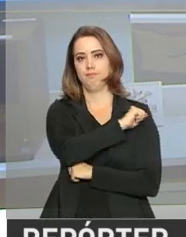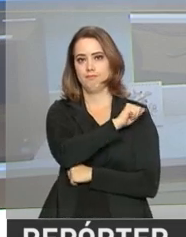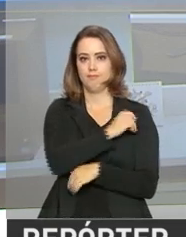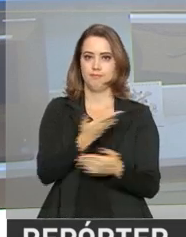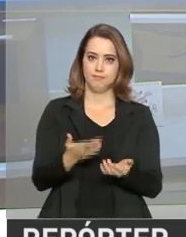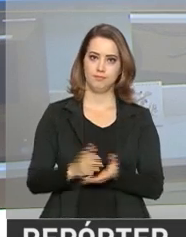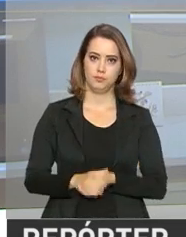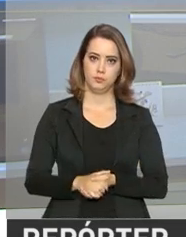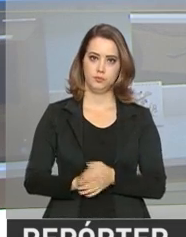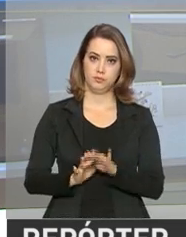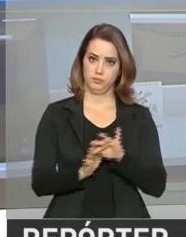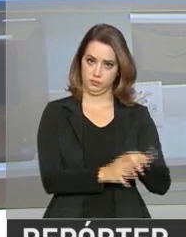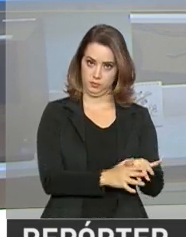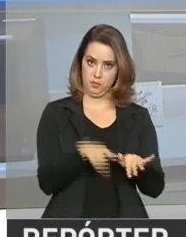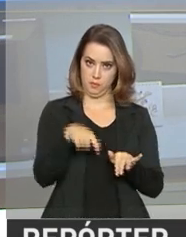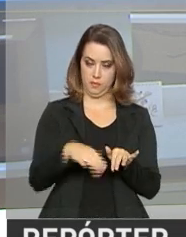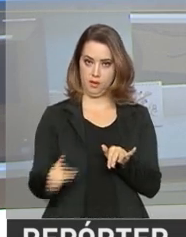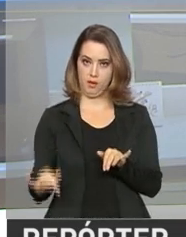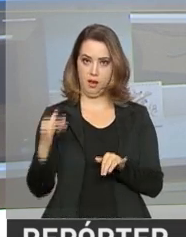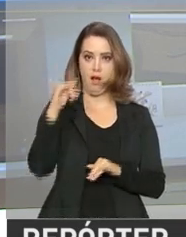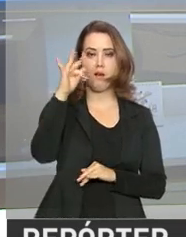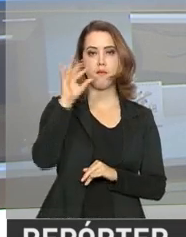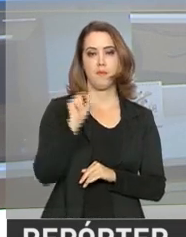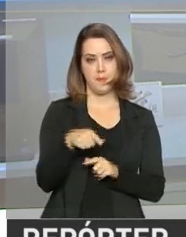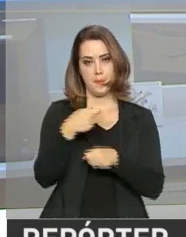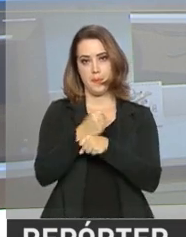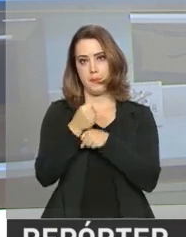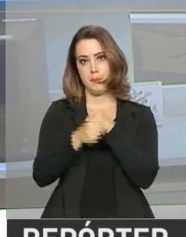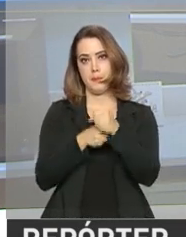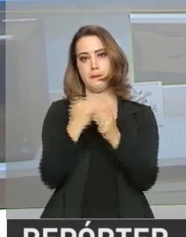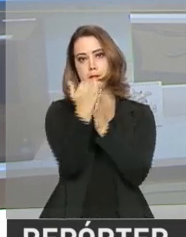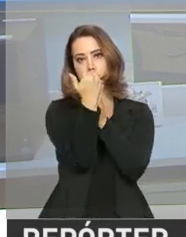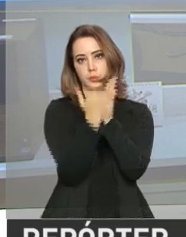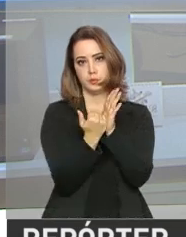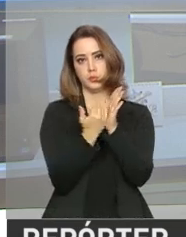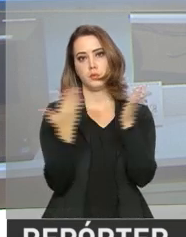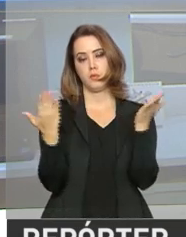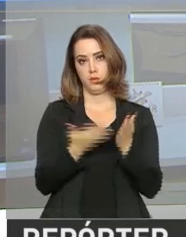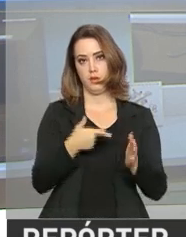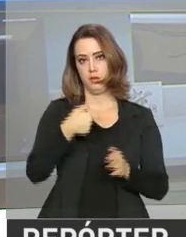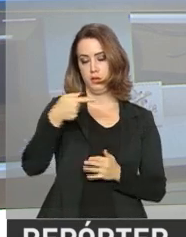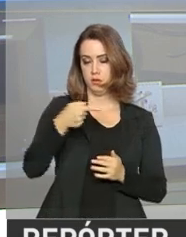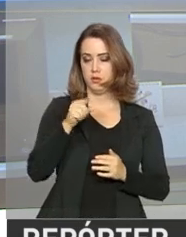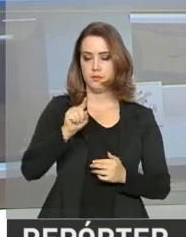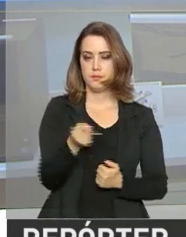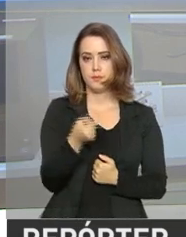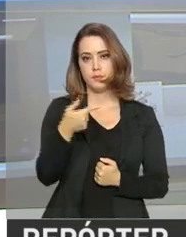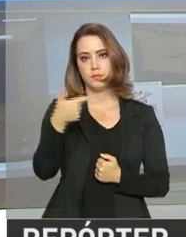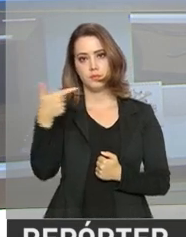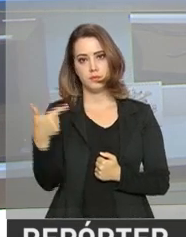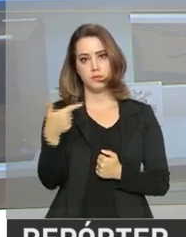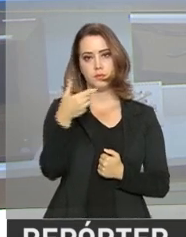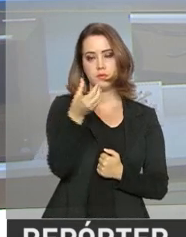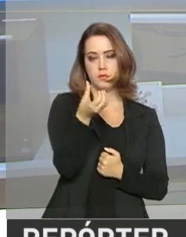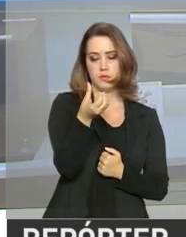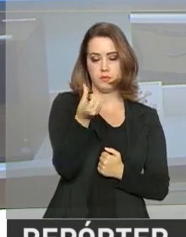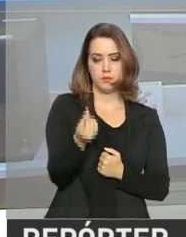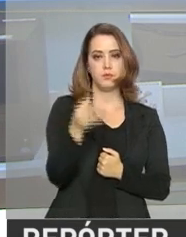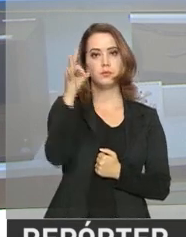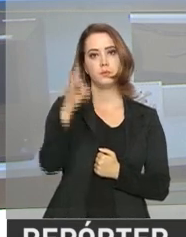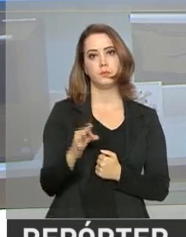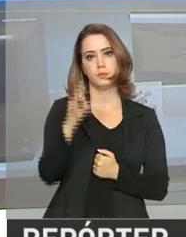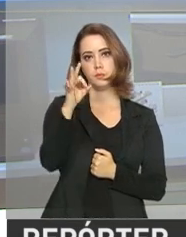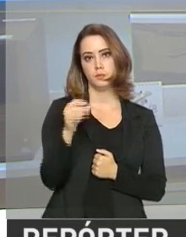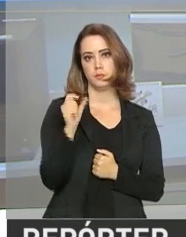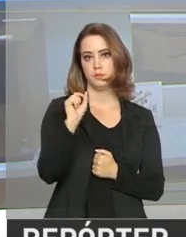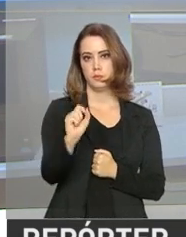e a expectativa da inflação para este ano registrou uma ligeira queda de 7,27 para 7,26 por segundo o